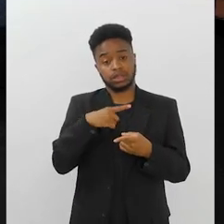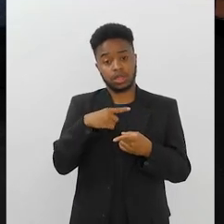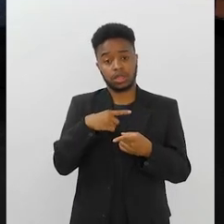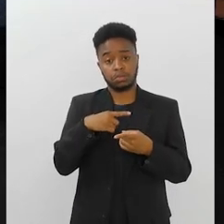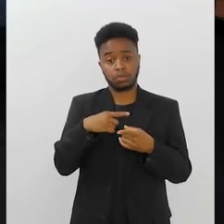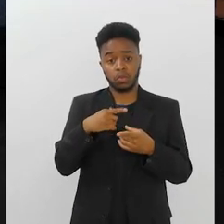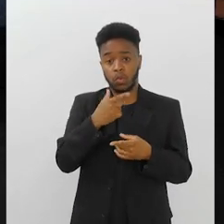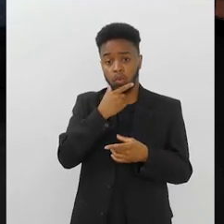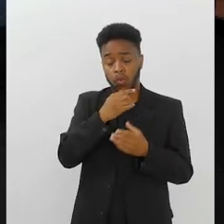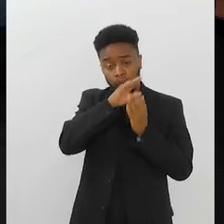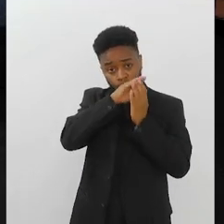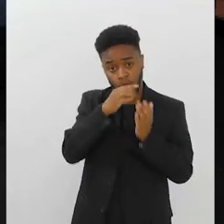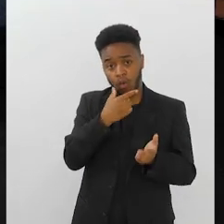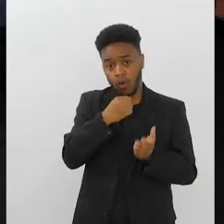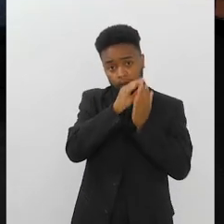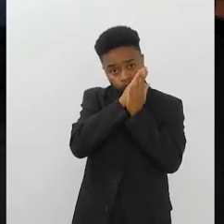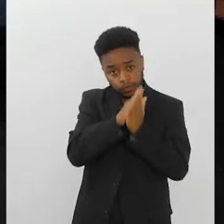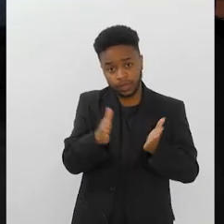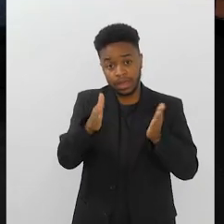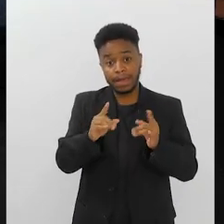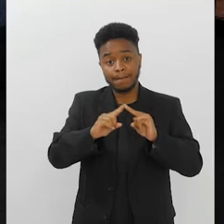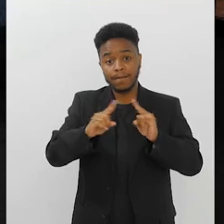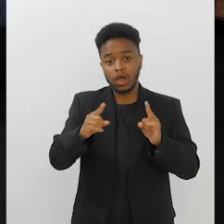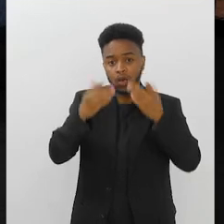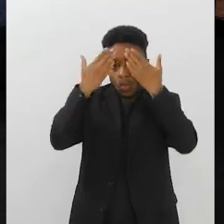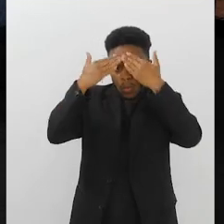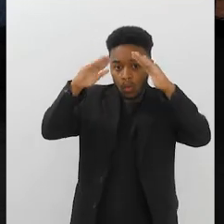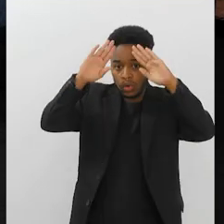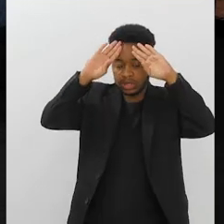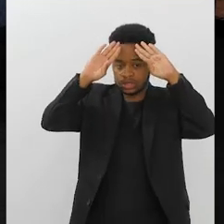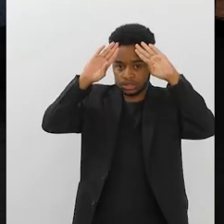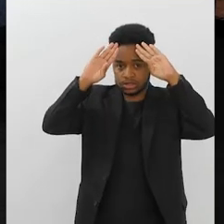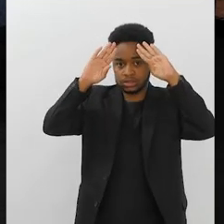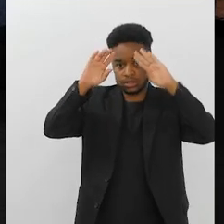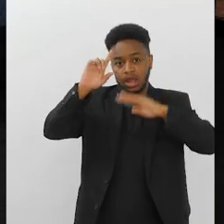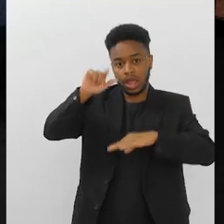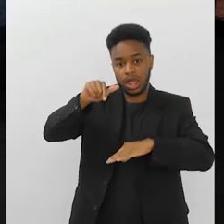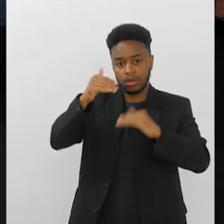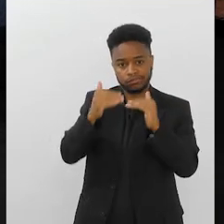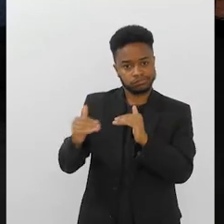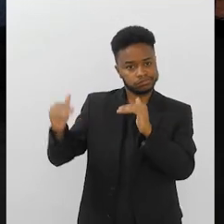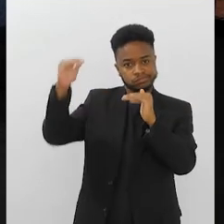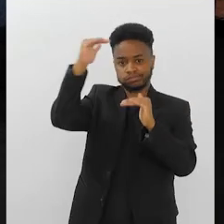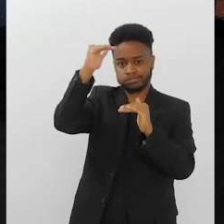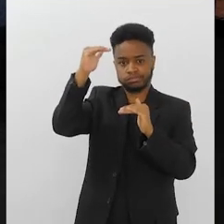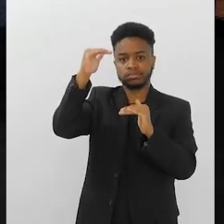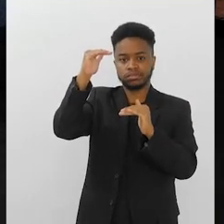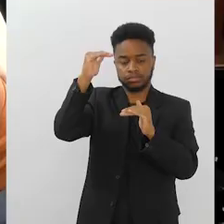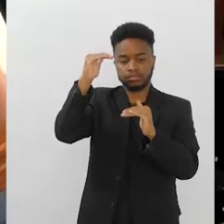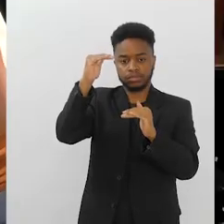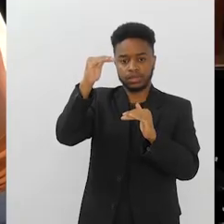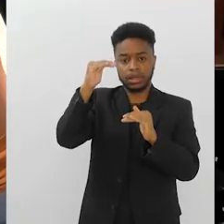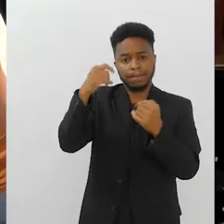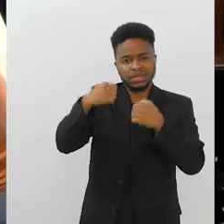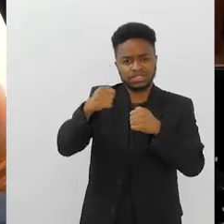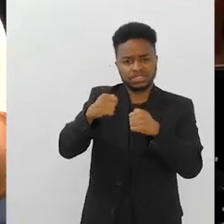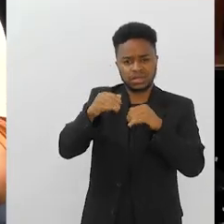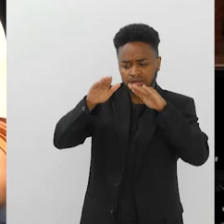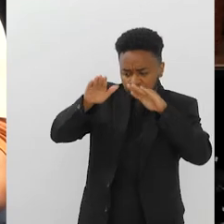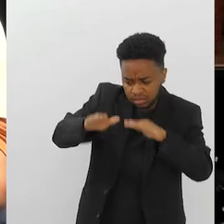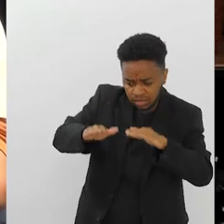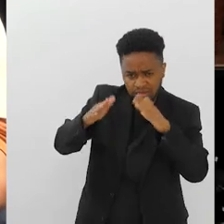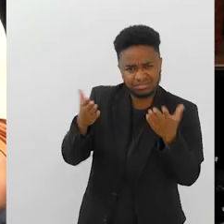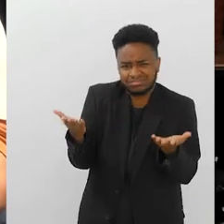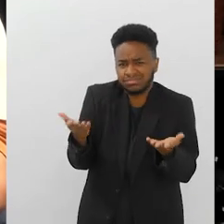vem pai de santo tá lá lindo Belo e o orixá que é o ser Supremo que é o maior